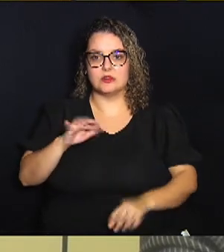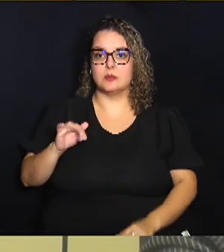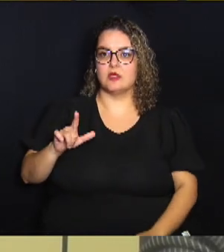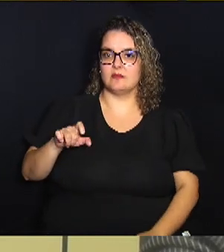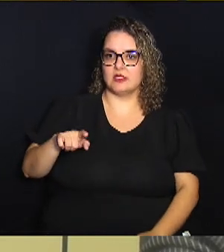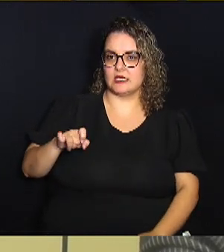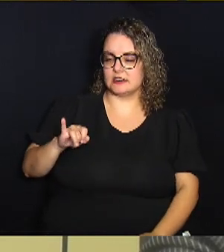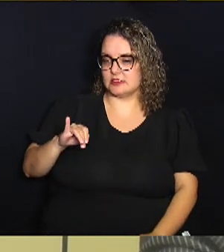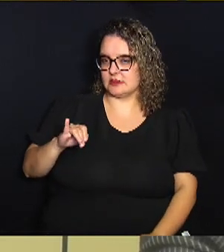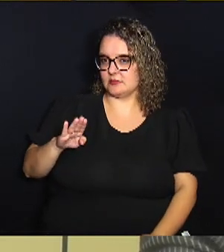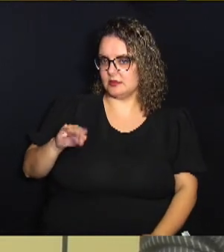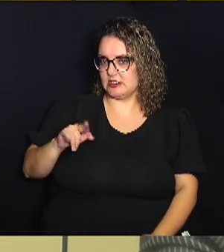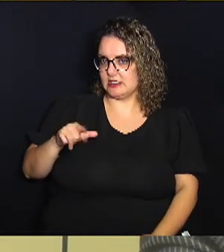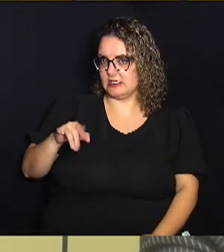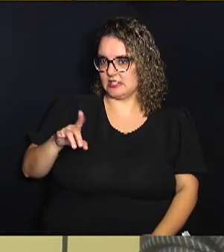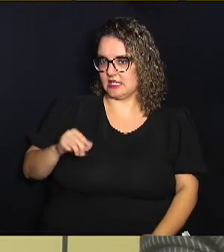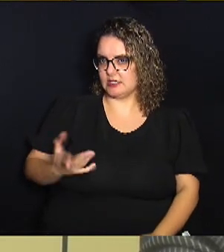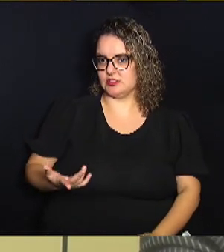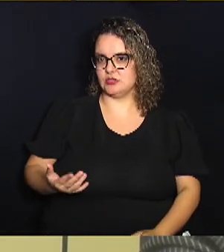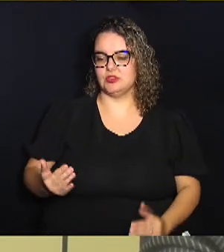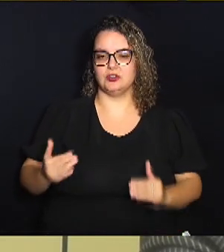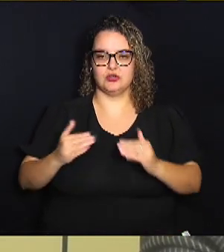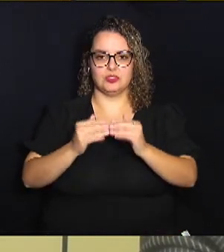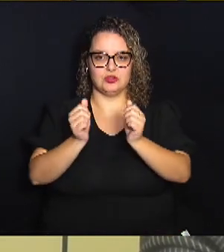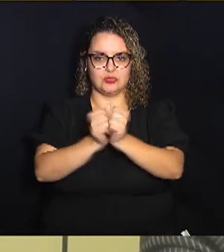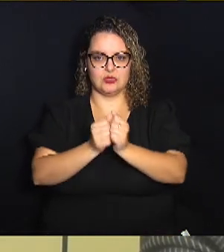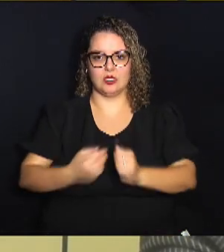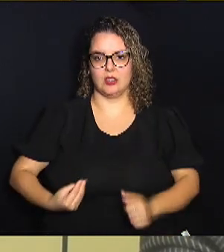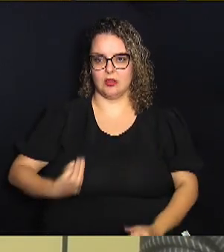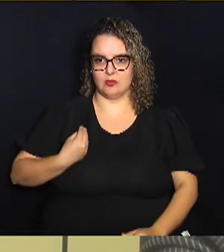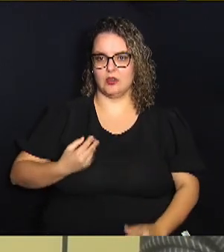flexibilidade, de conciliar mais a vida